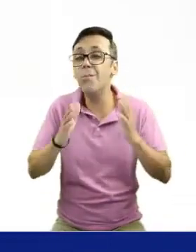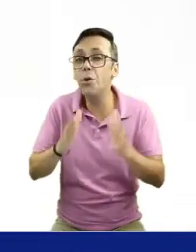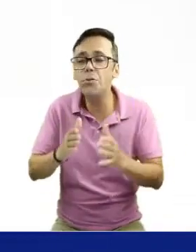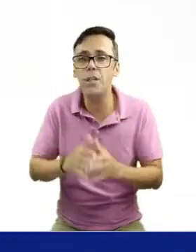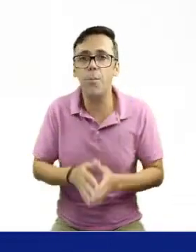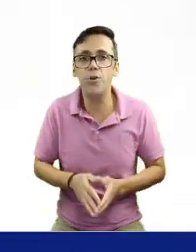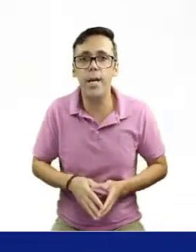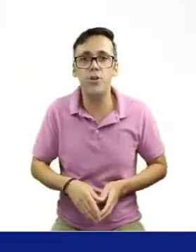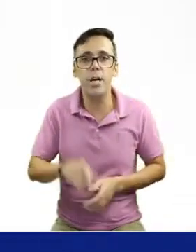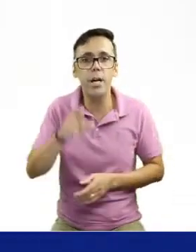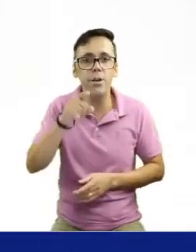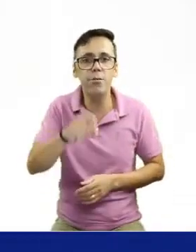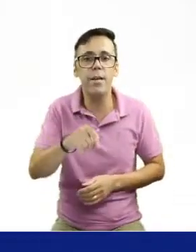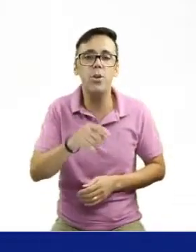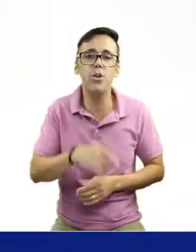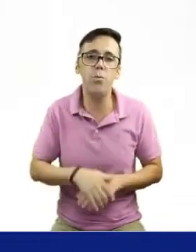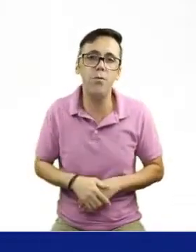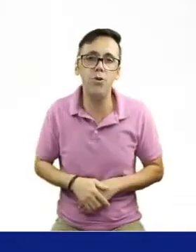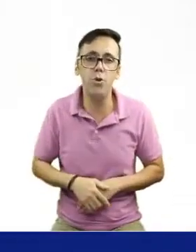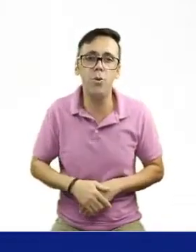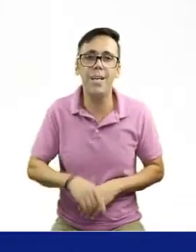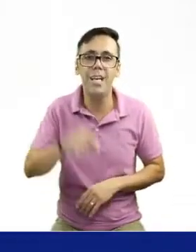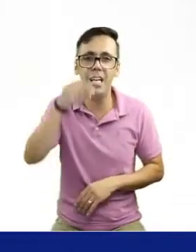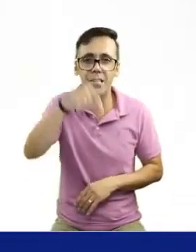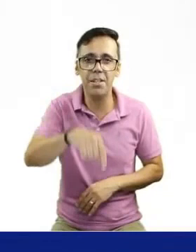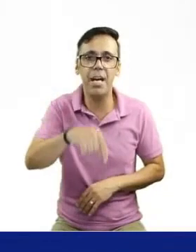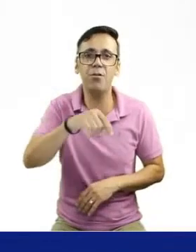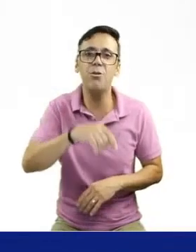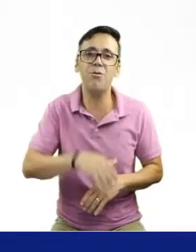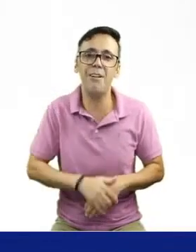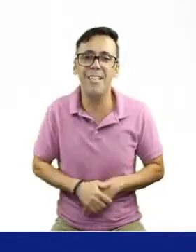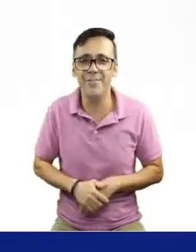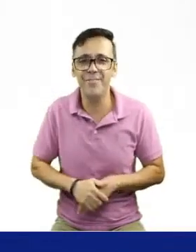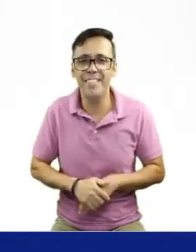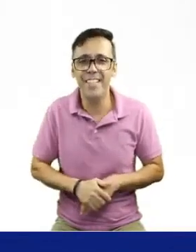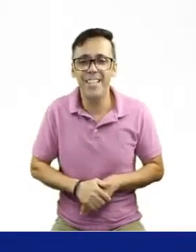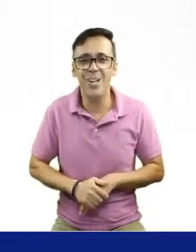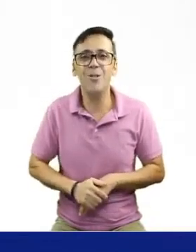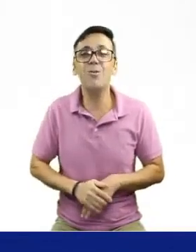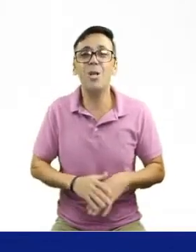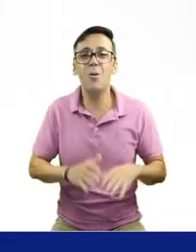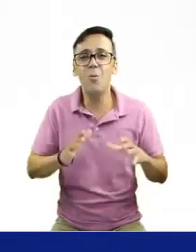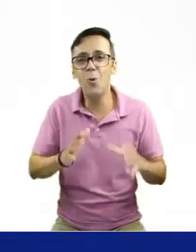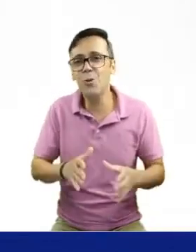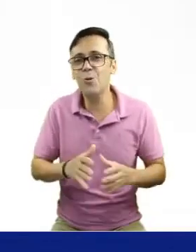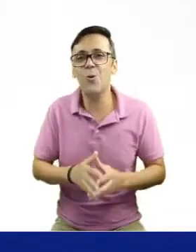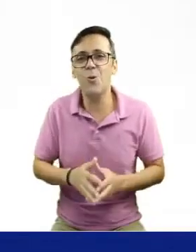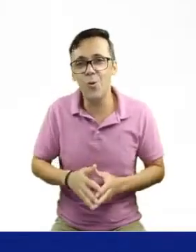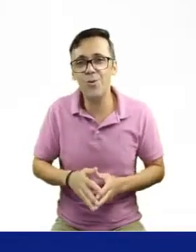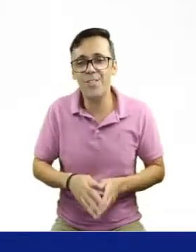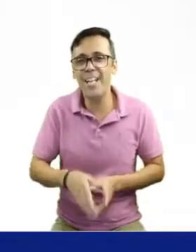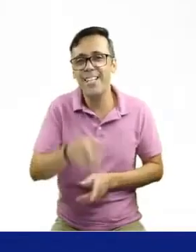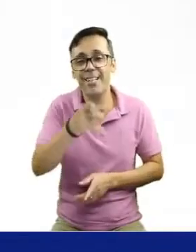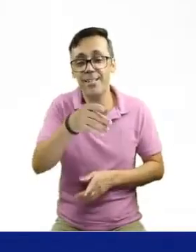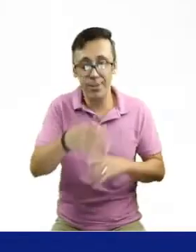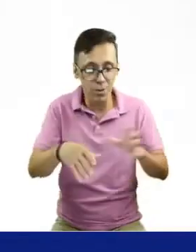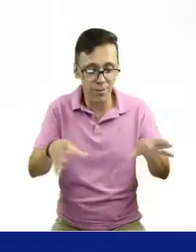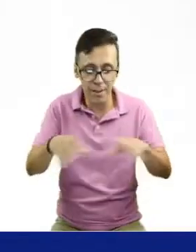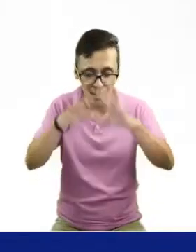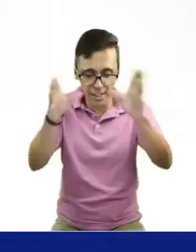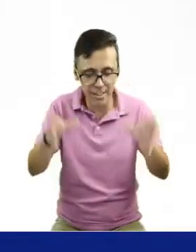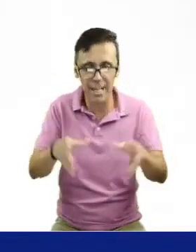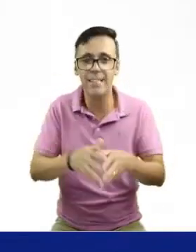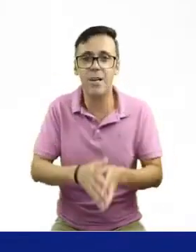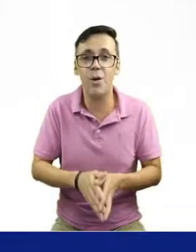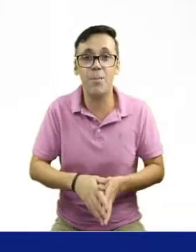muitos outros há muito tempo gente ano que vem 2021 escreve que eu tô falando nós vamos ter muitos concursos o